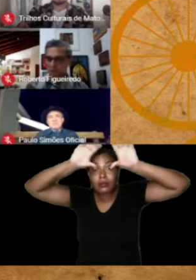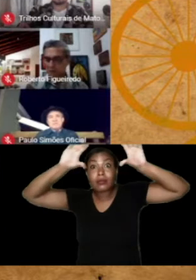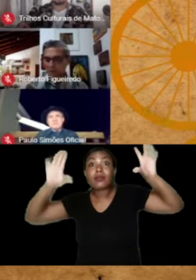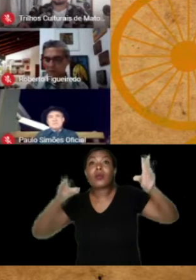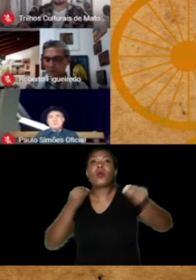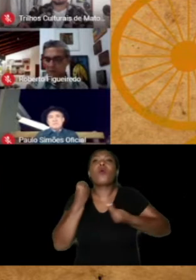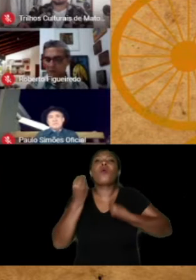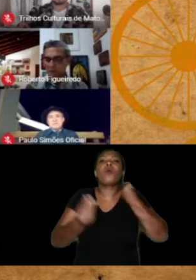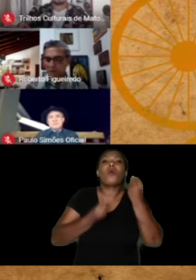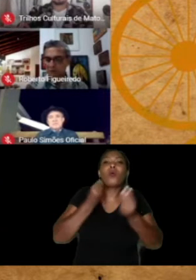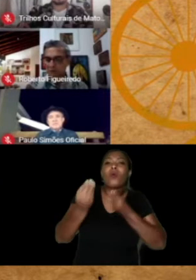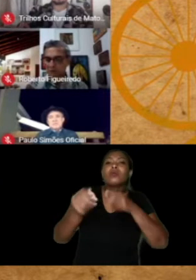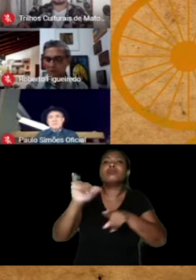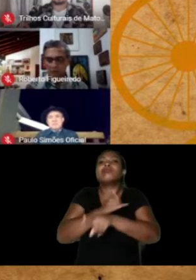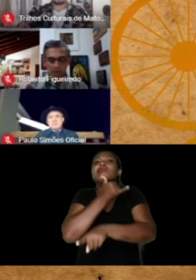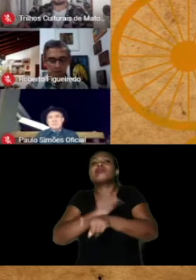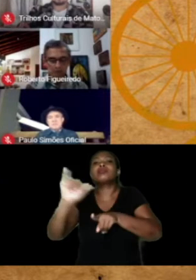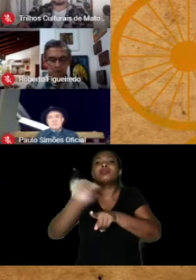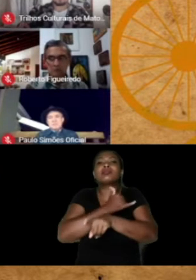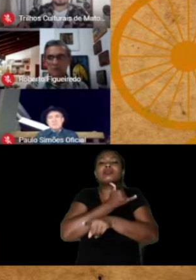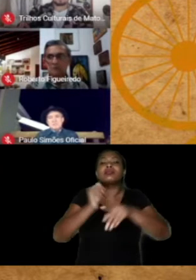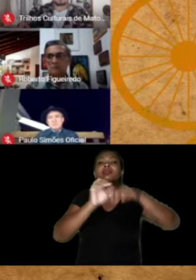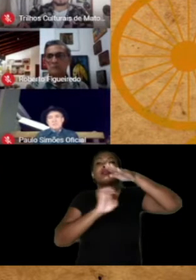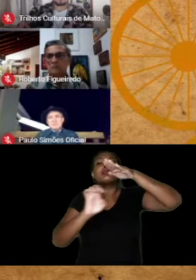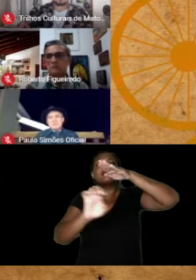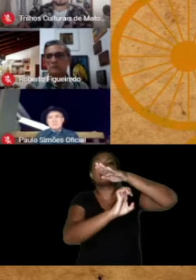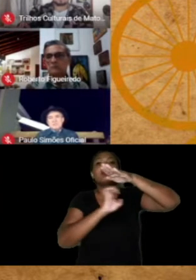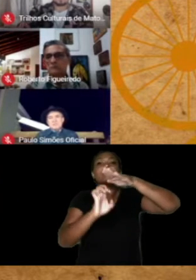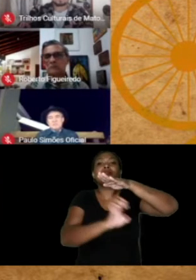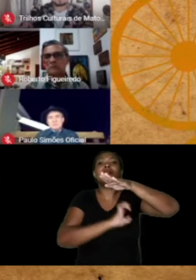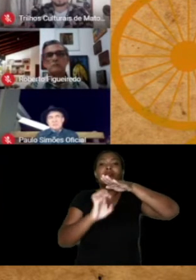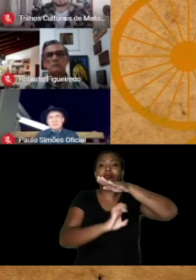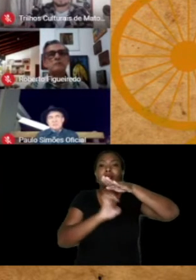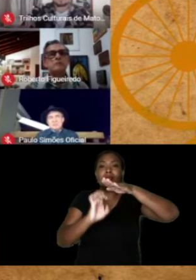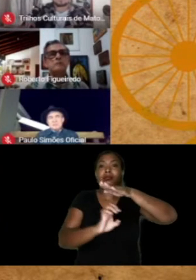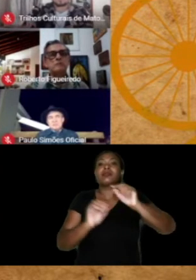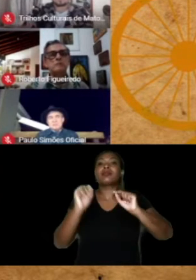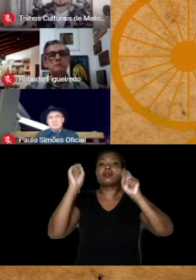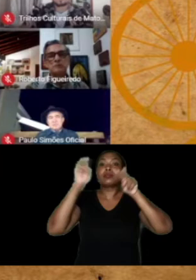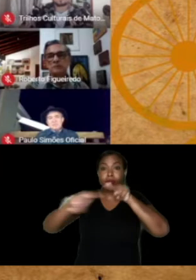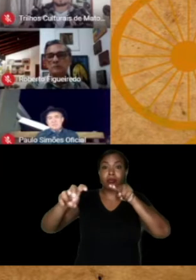dinâmica dessa empresa, mas com o ferroviário.